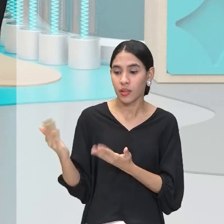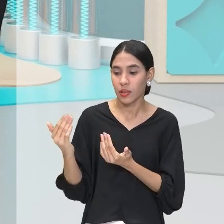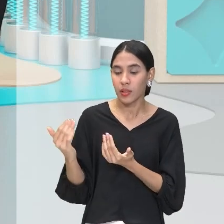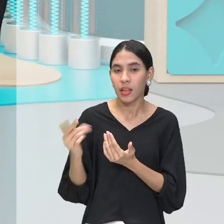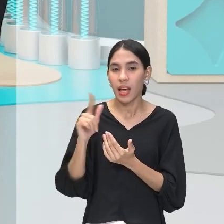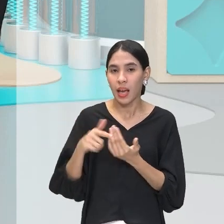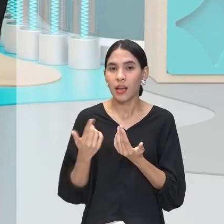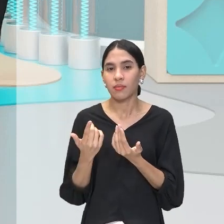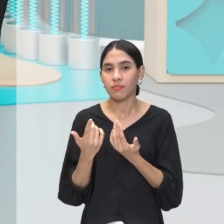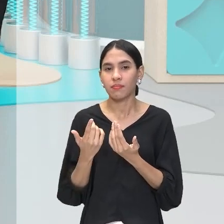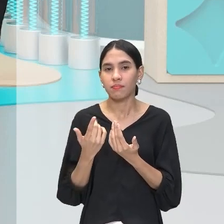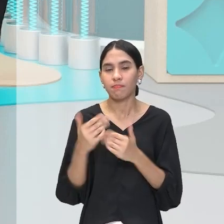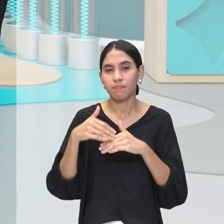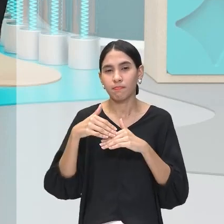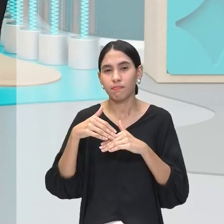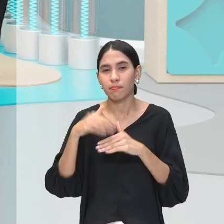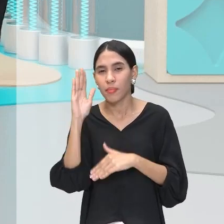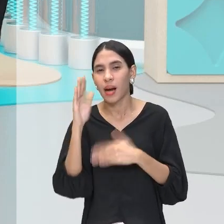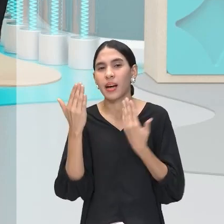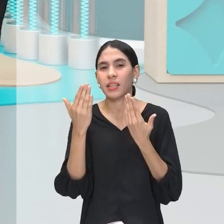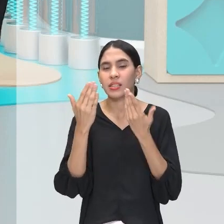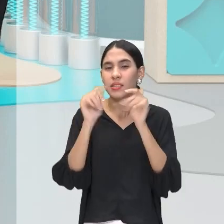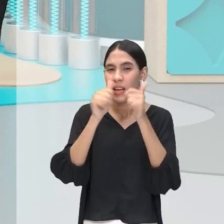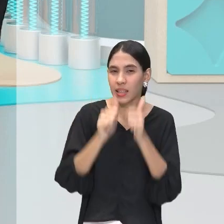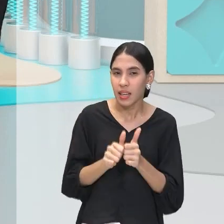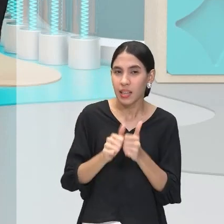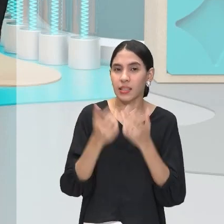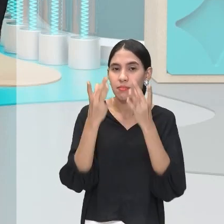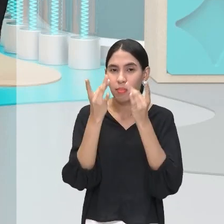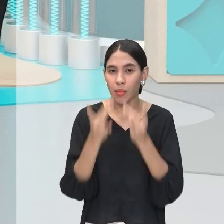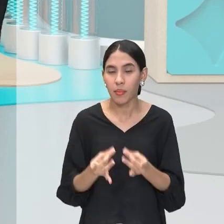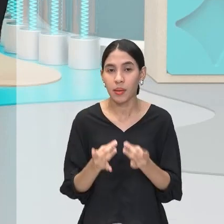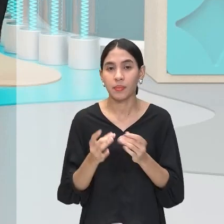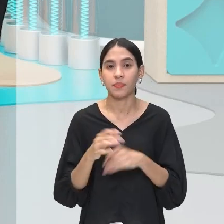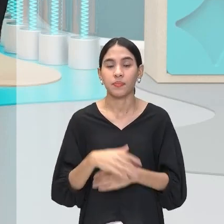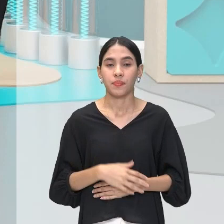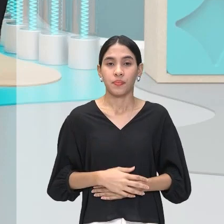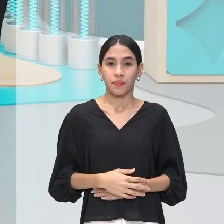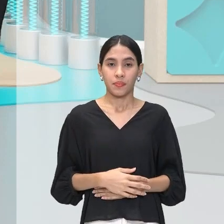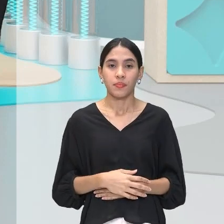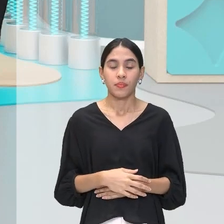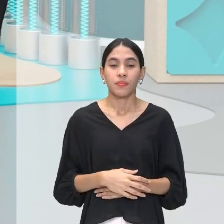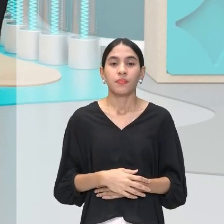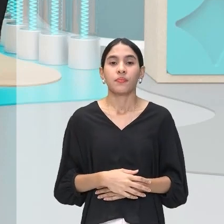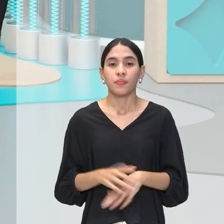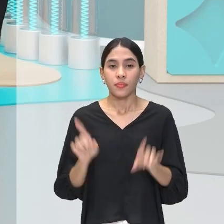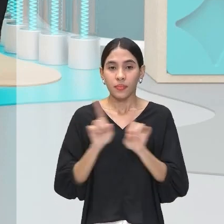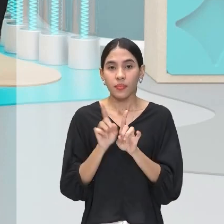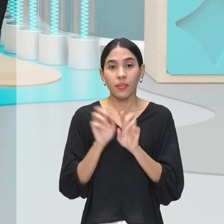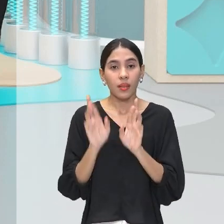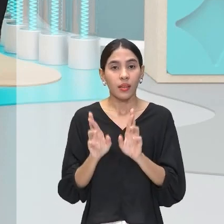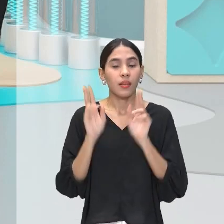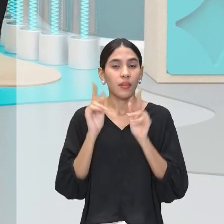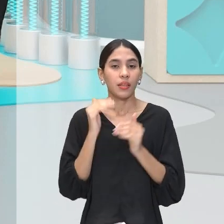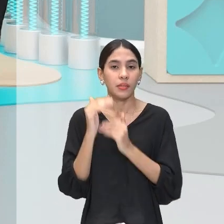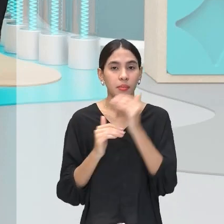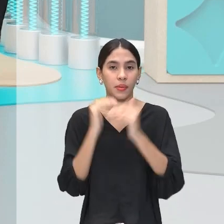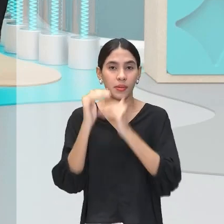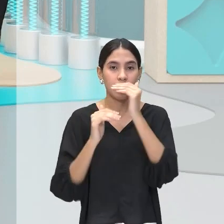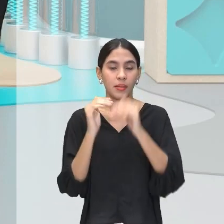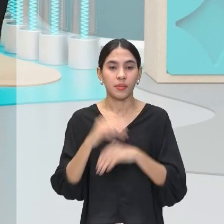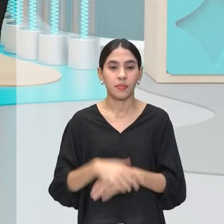à percepção da infância, não é? E conforme a gente viu, foi aí diferente esse processo.